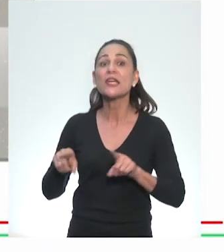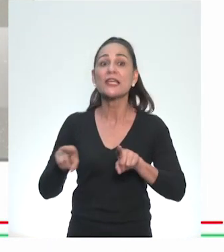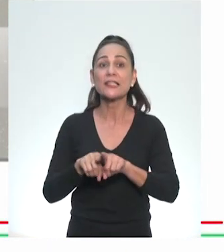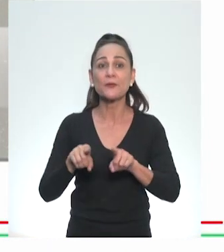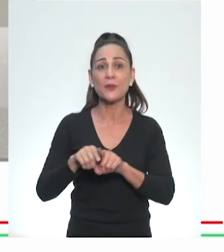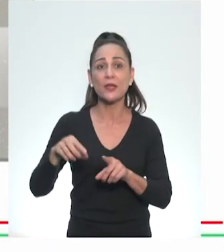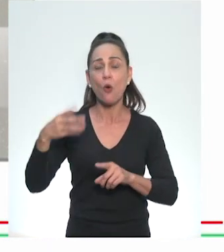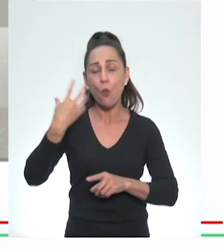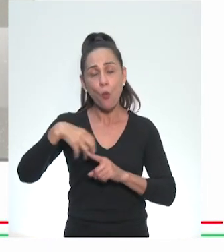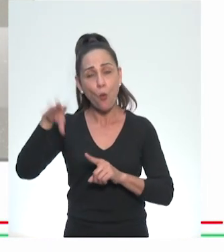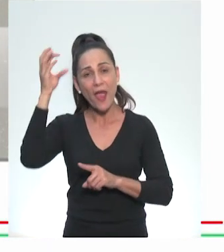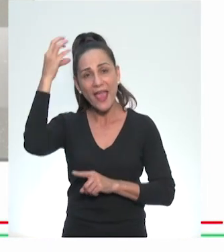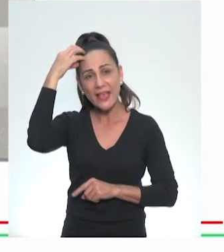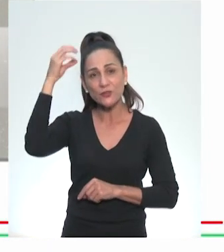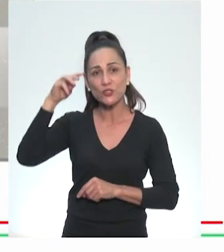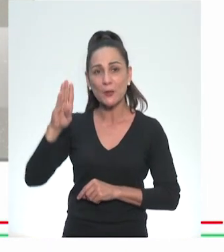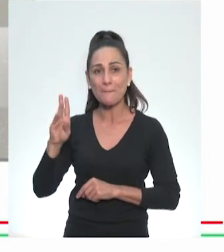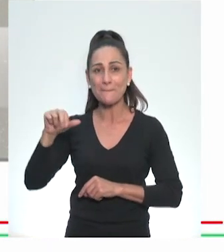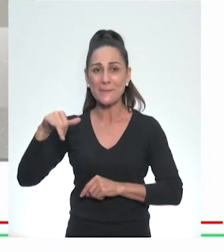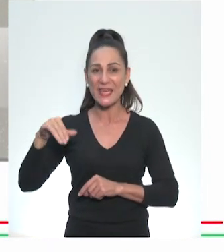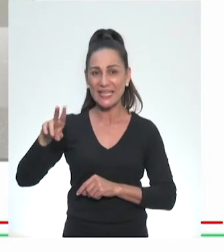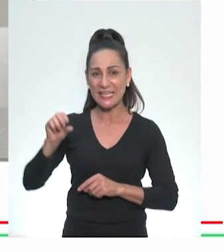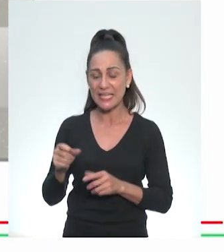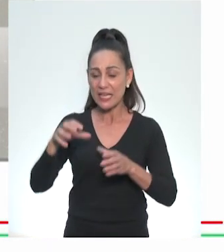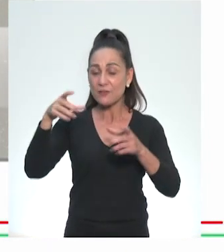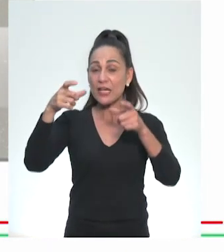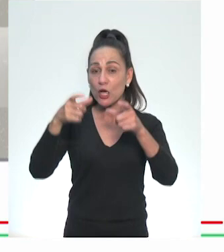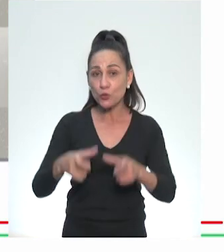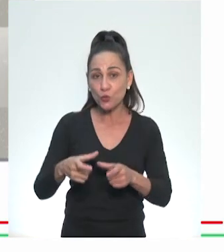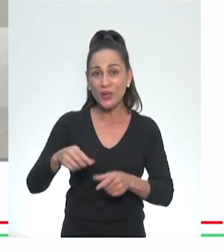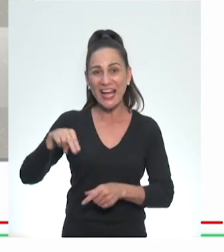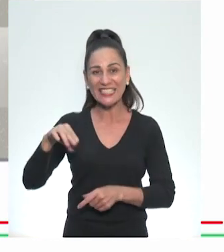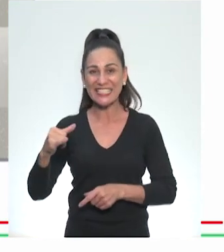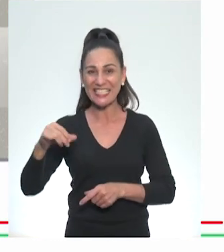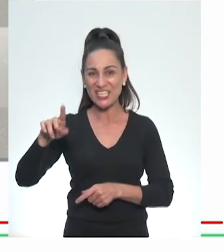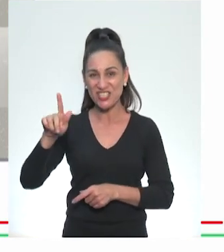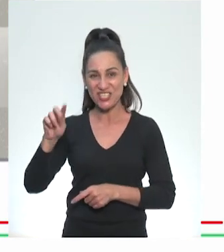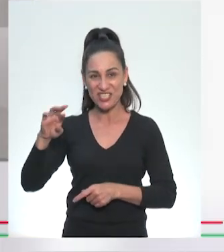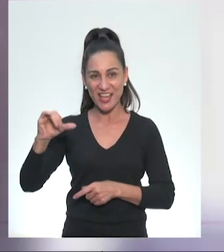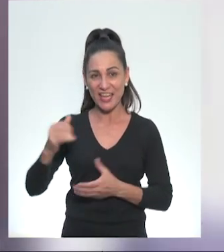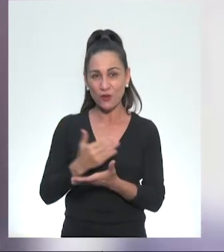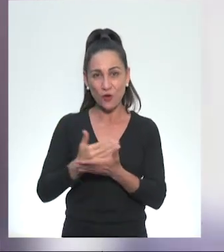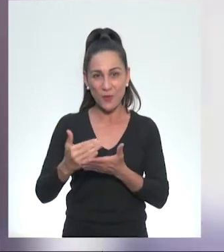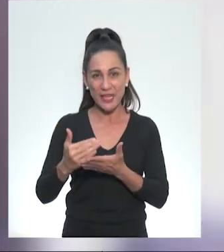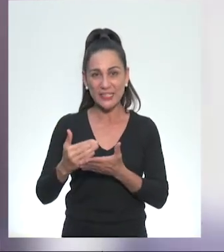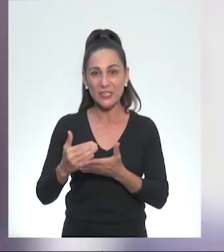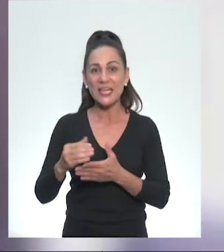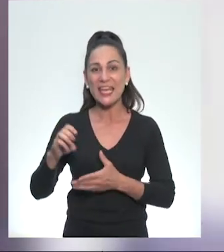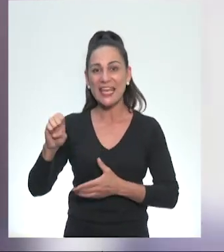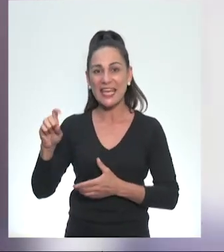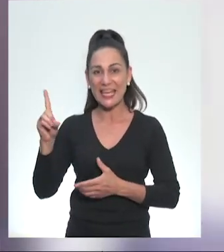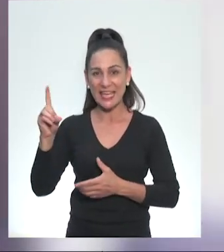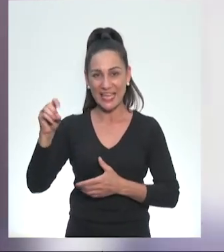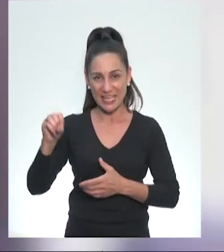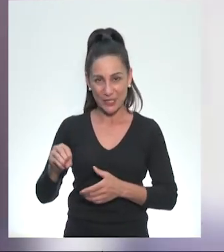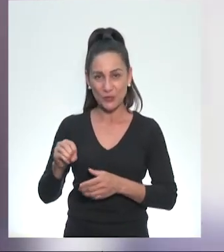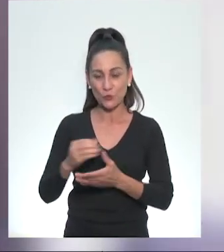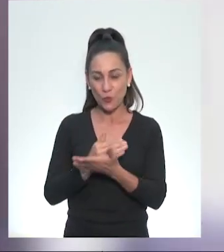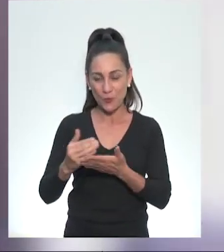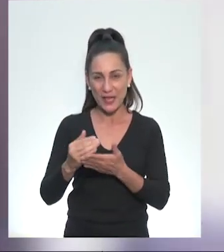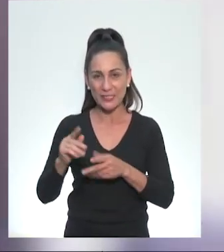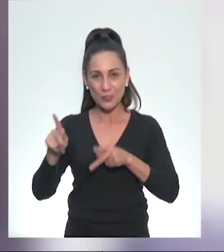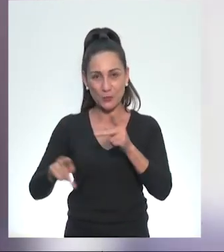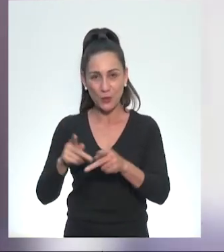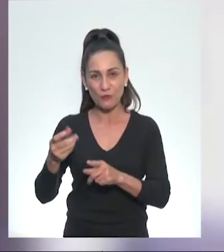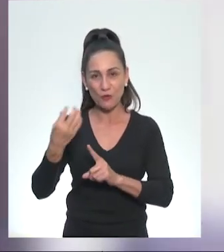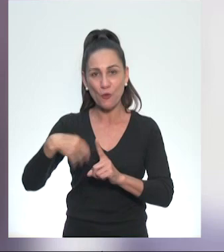Benin. Atualmente esse reino ficaria na Nigéria e ele é começado pelo povo de Edo. Por isso que a gente pode falar aí